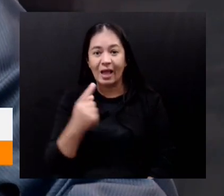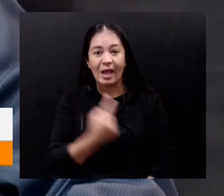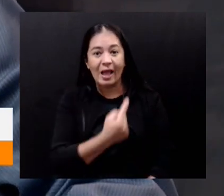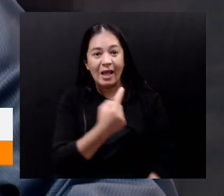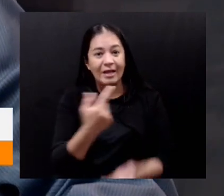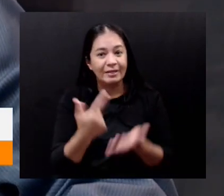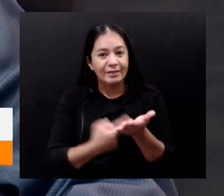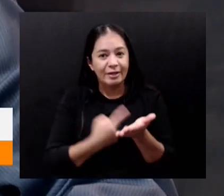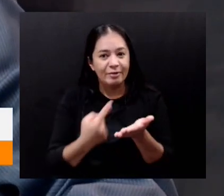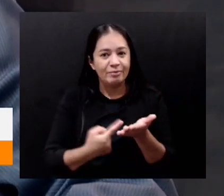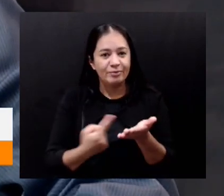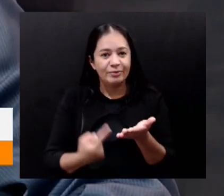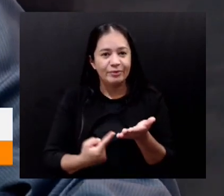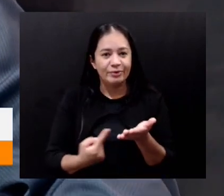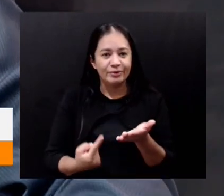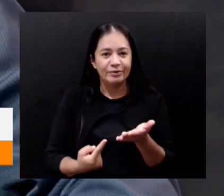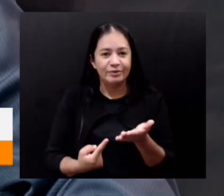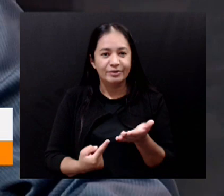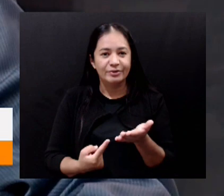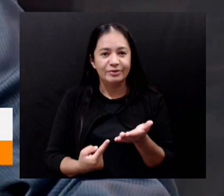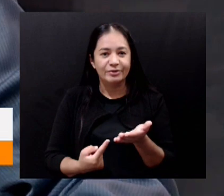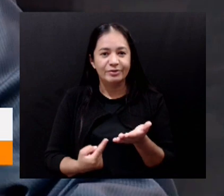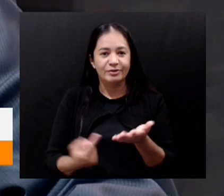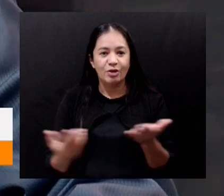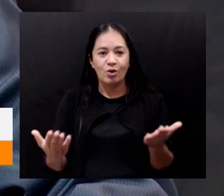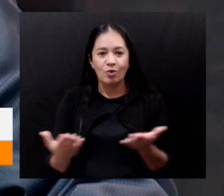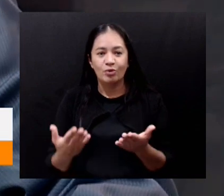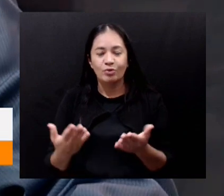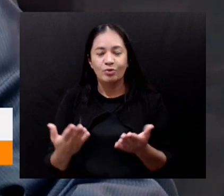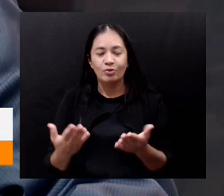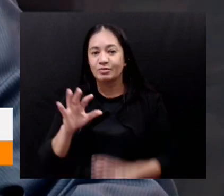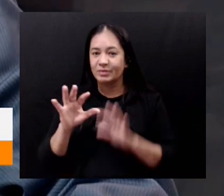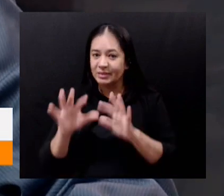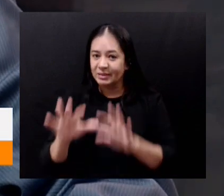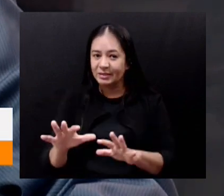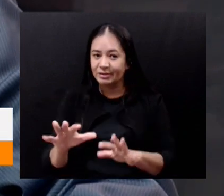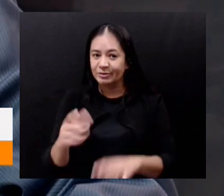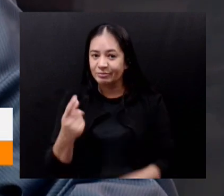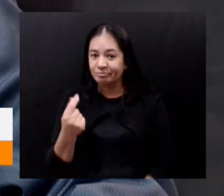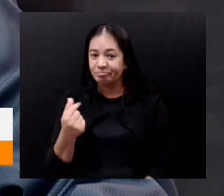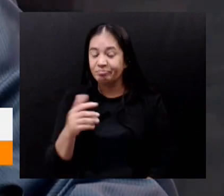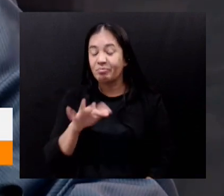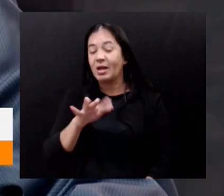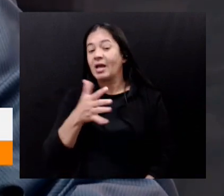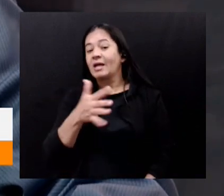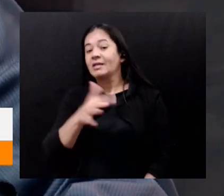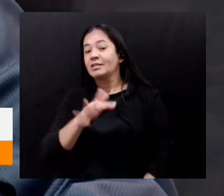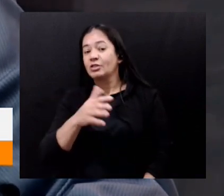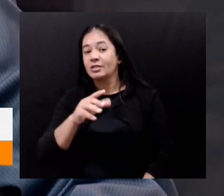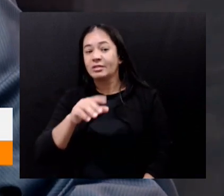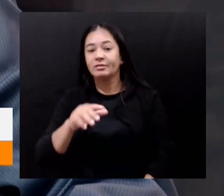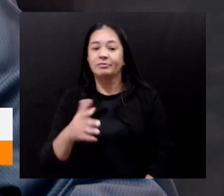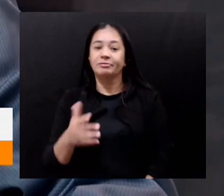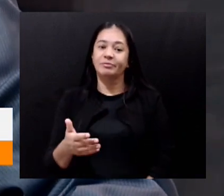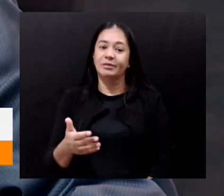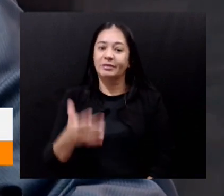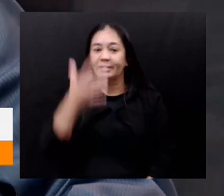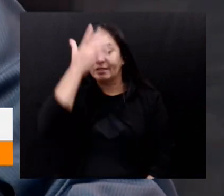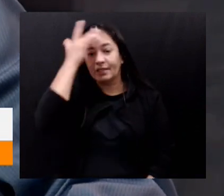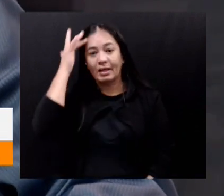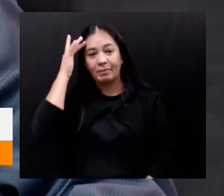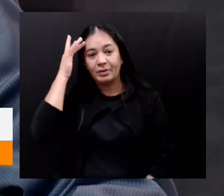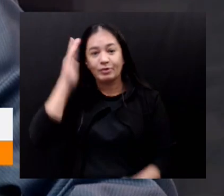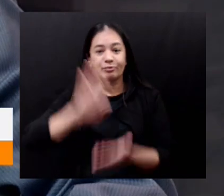de uma documentação, hoje Uhum. gira em torno desse valor, mediamente, dependendo do custo do tradutor juramentado. É porque tem alguns aí